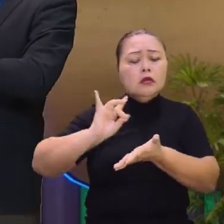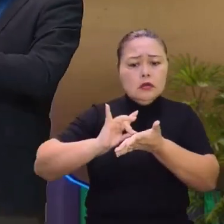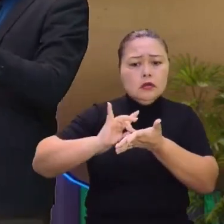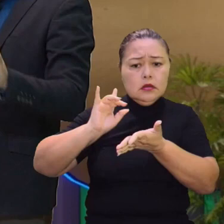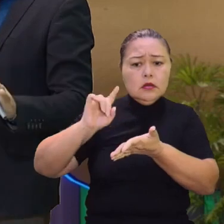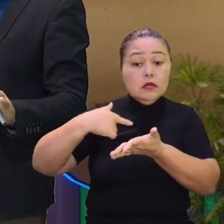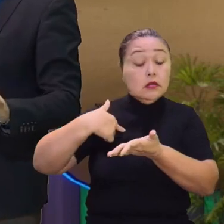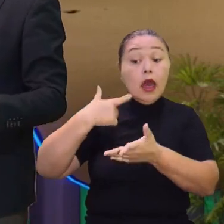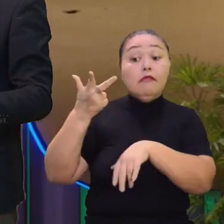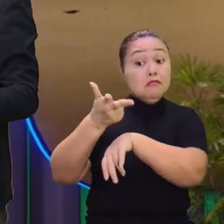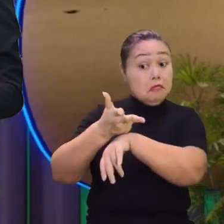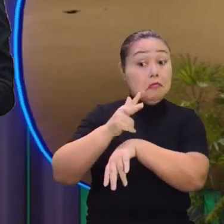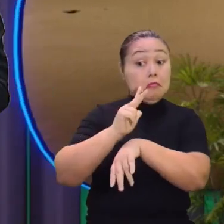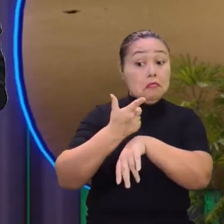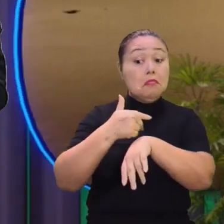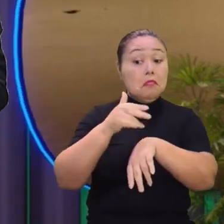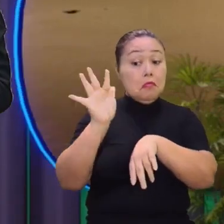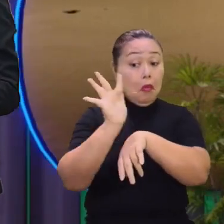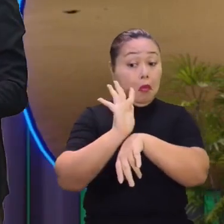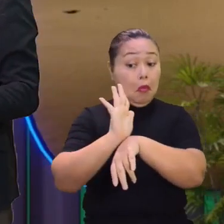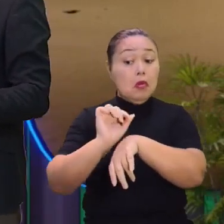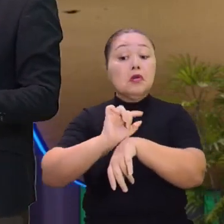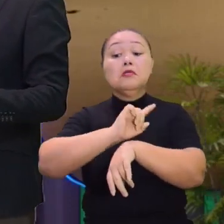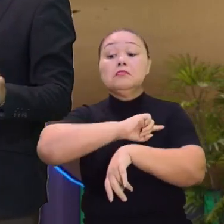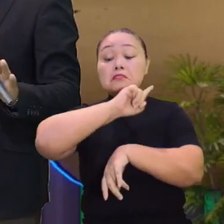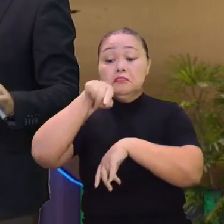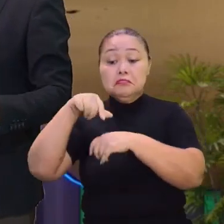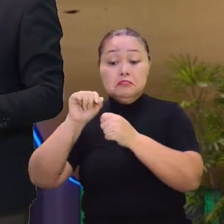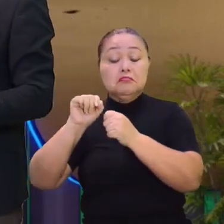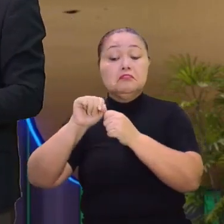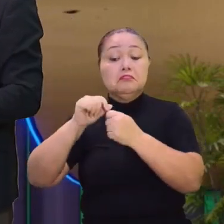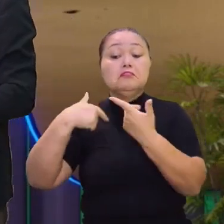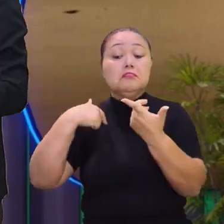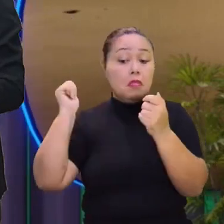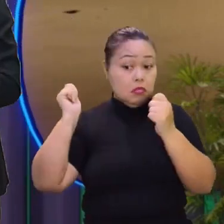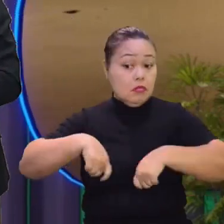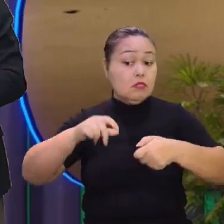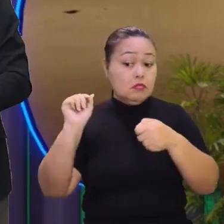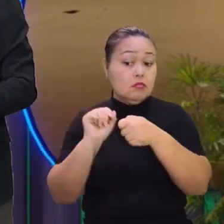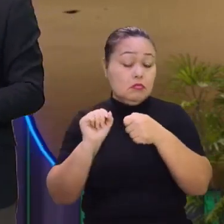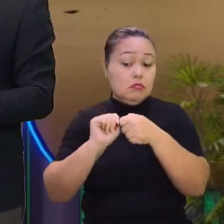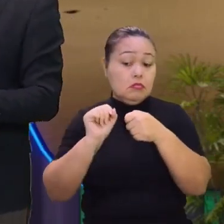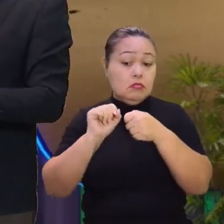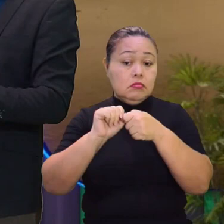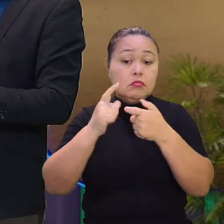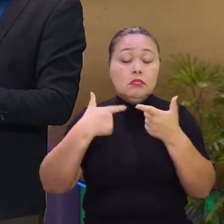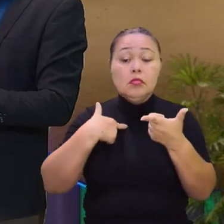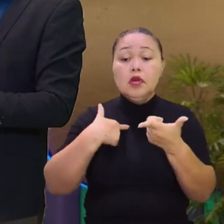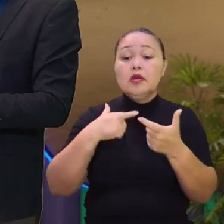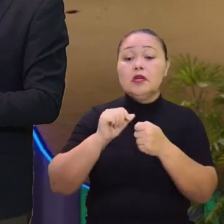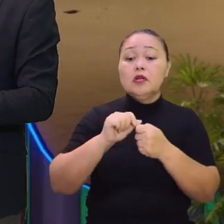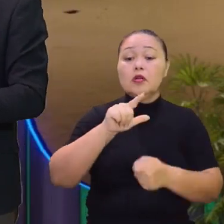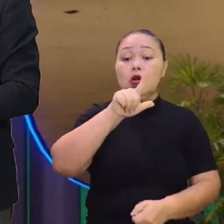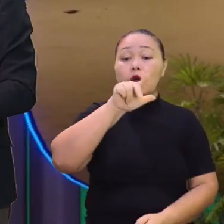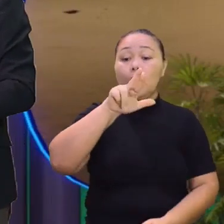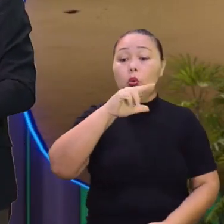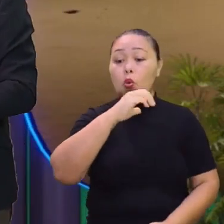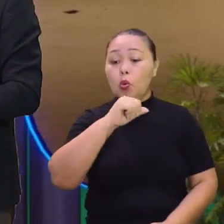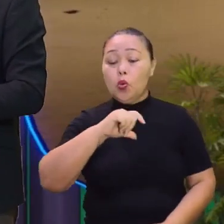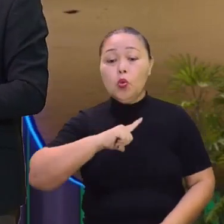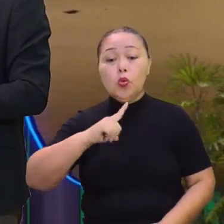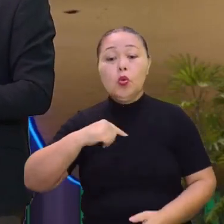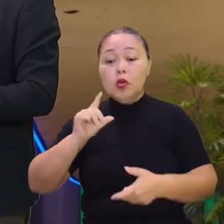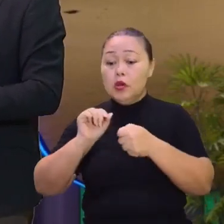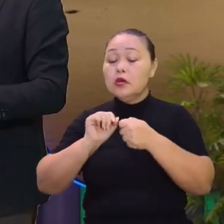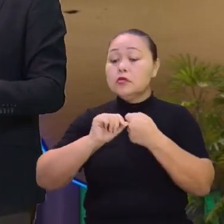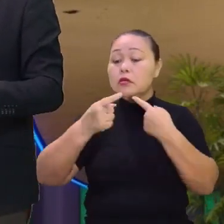até um filmaço, né? Se fosse colocar Imagine, aí, uma aventura, hein? jogar aí pro George Lucas fazer, né? Ou então o